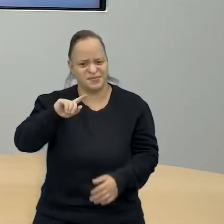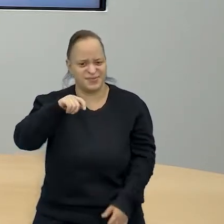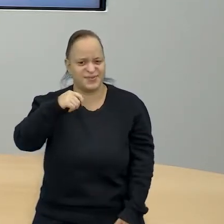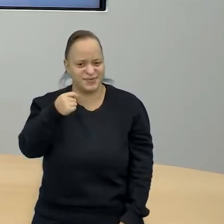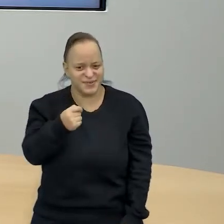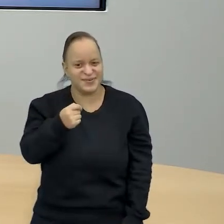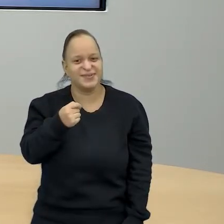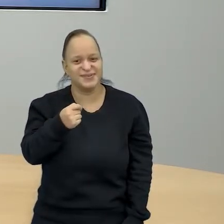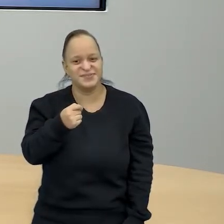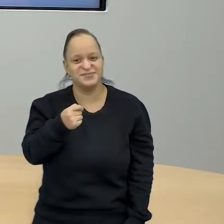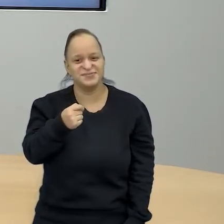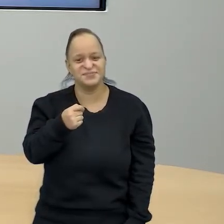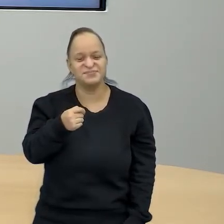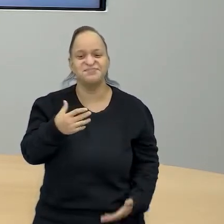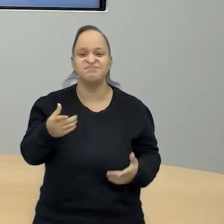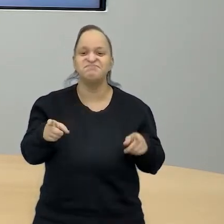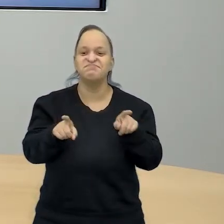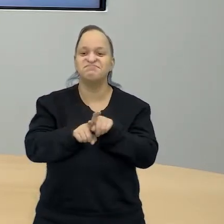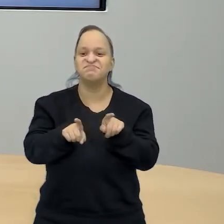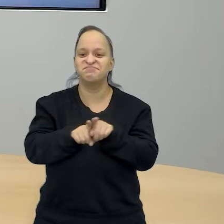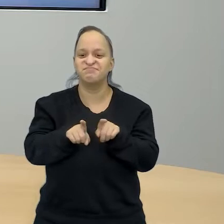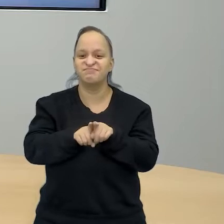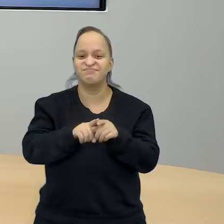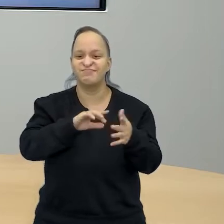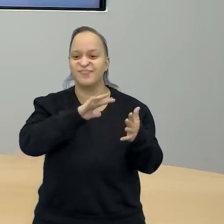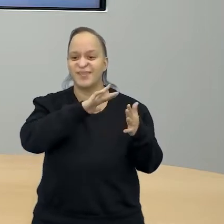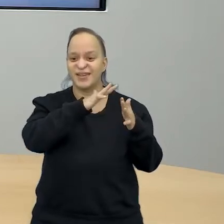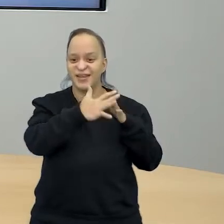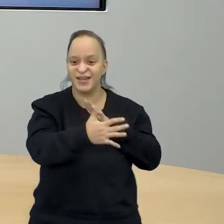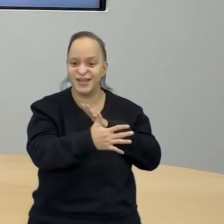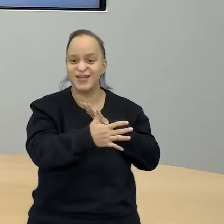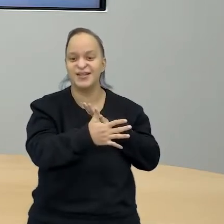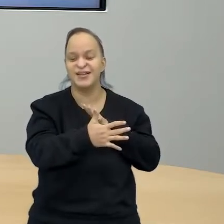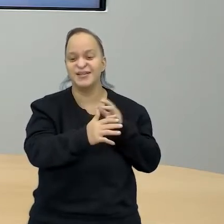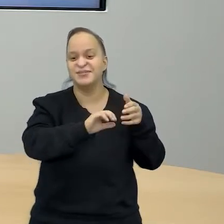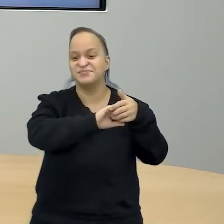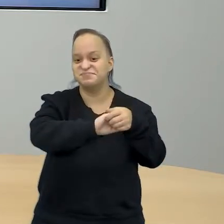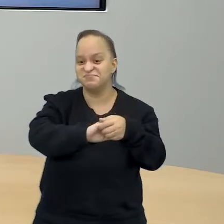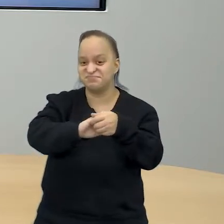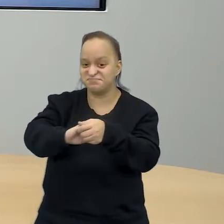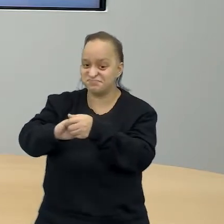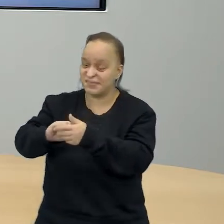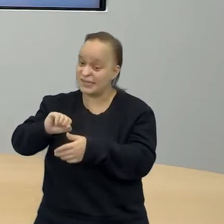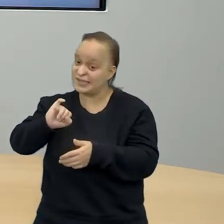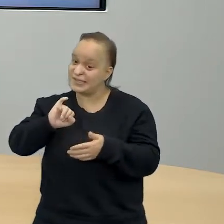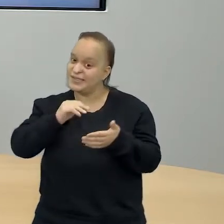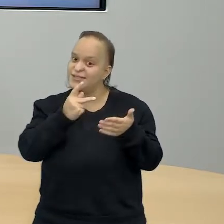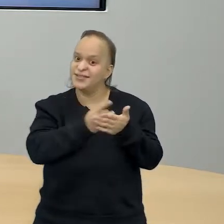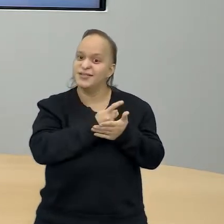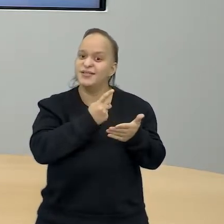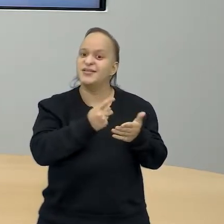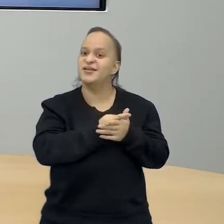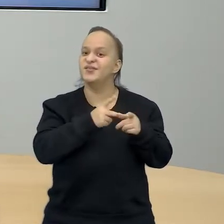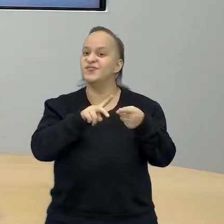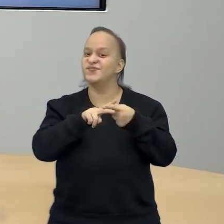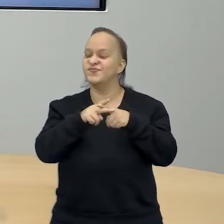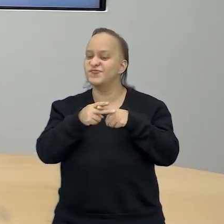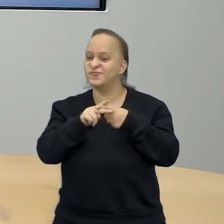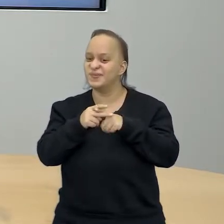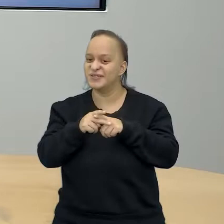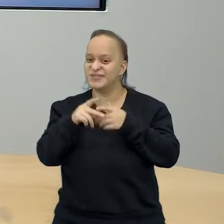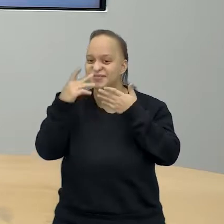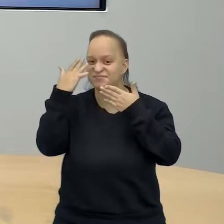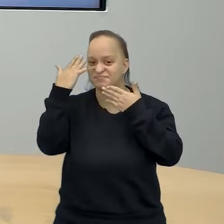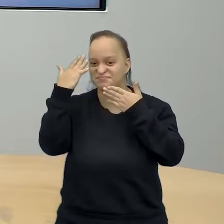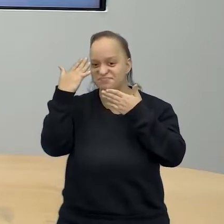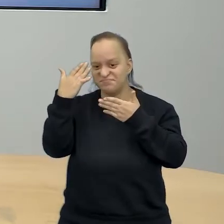quero dar as boas-vindas pro pessoal de Libra que sempre me ajuda. Então, se eu cometi um erro, por favor, me corrija. Muito obrigado por